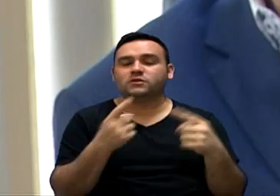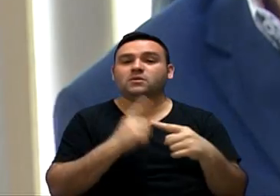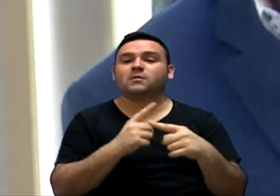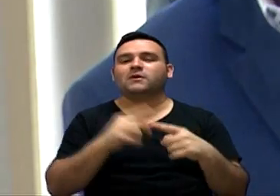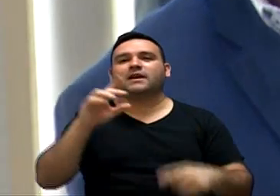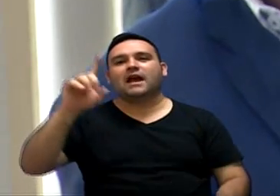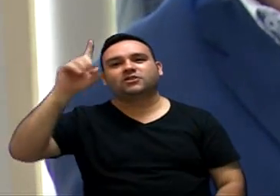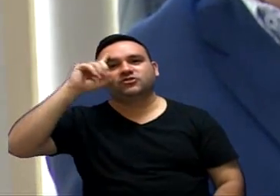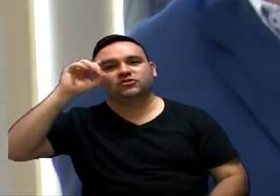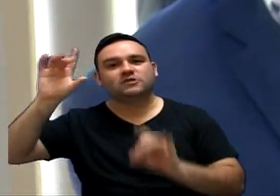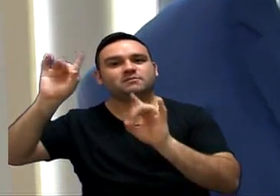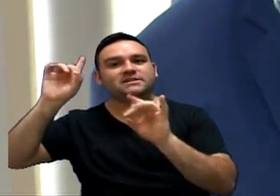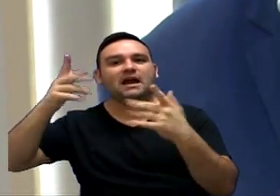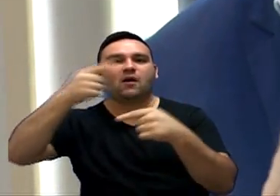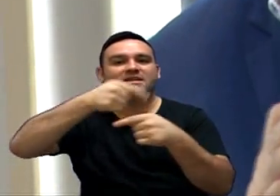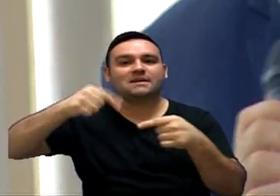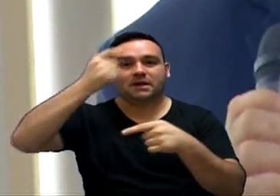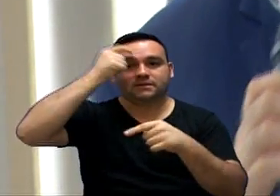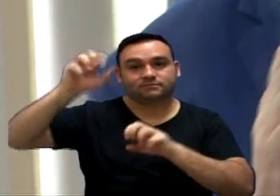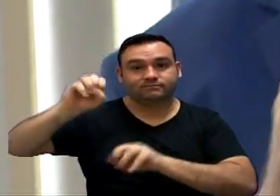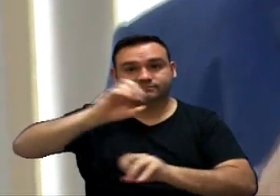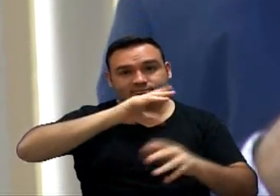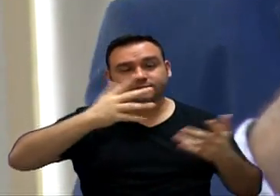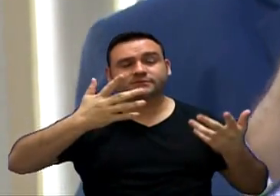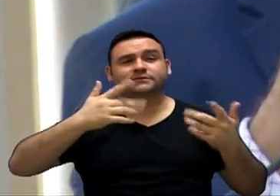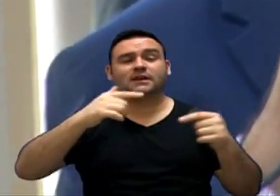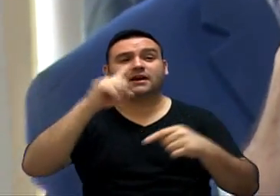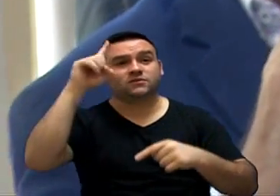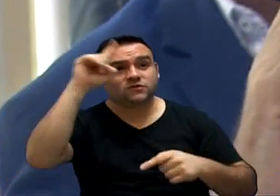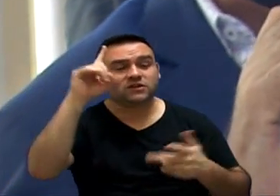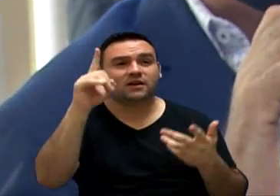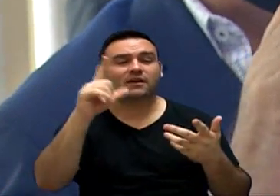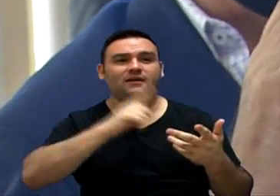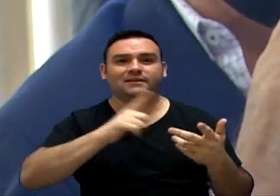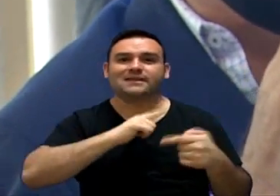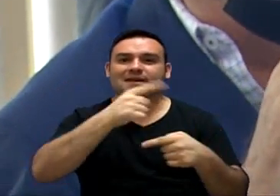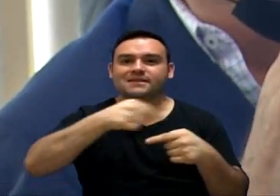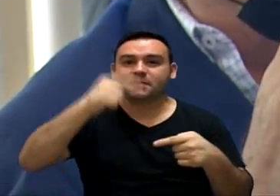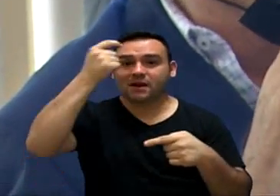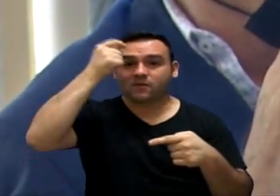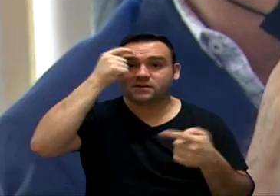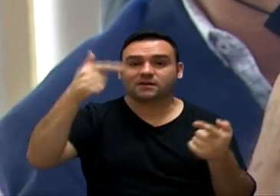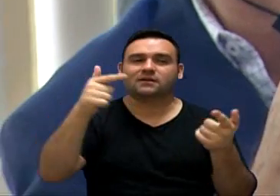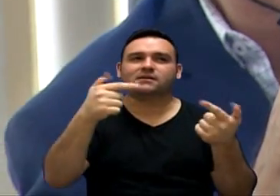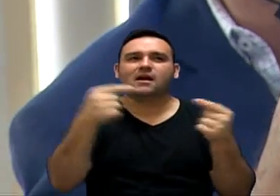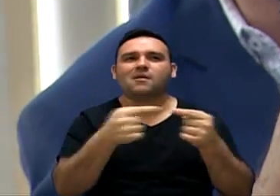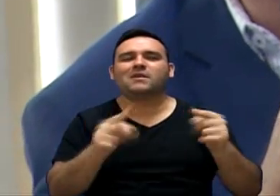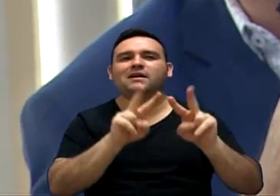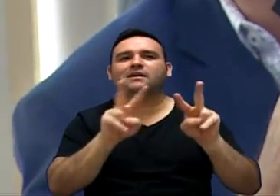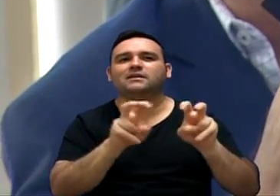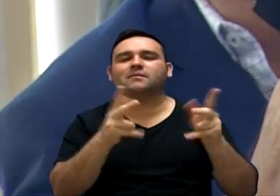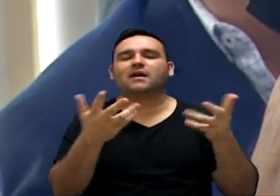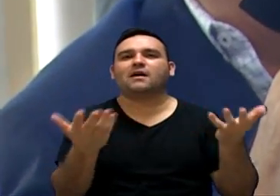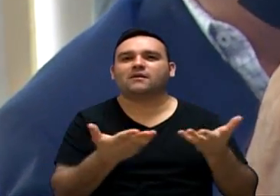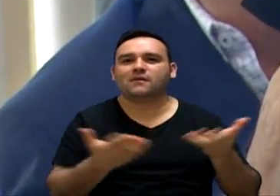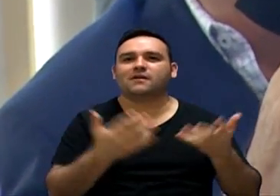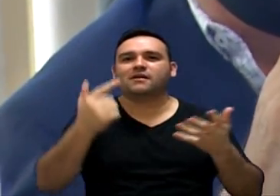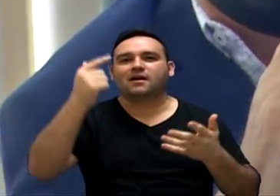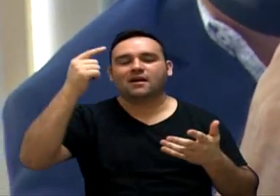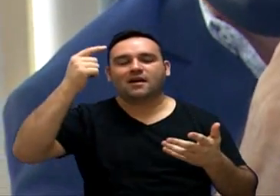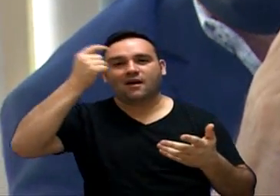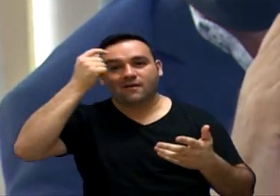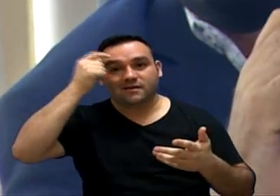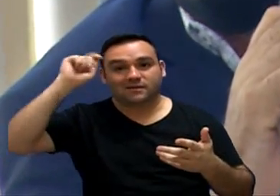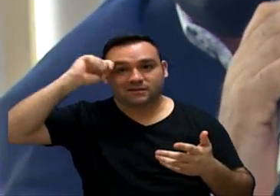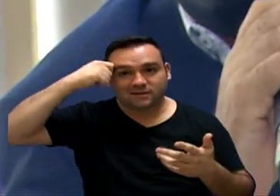do dia, da semana de consciência, dia da Semana de Consciência com relação à questão da consciência